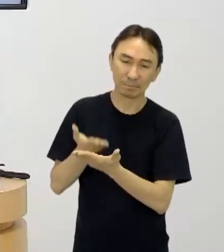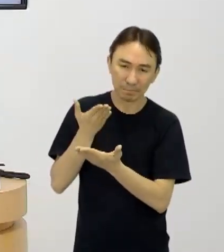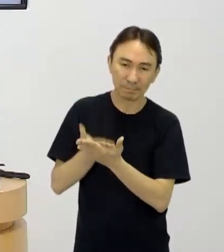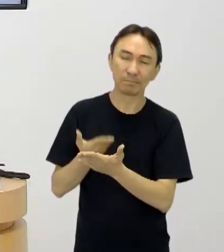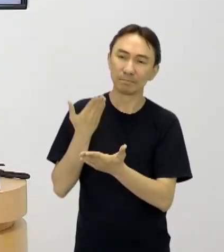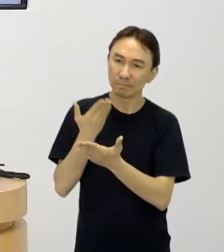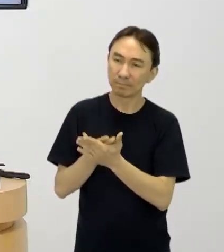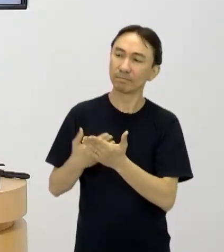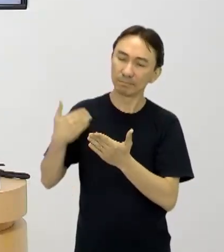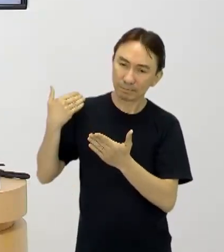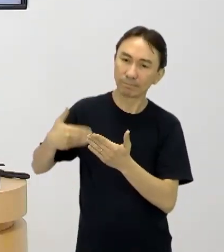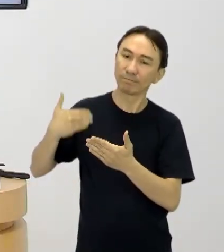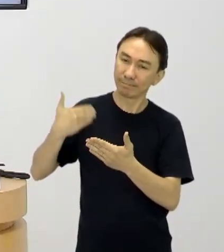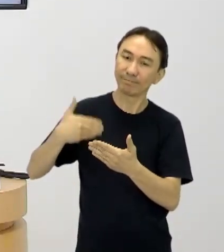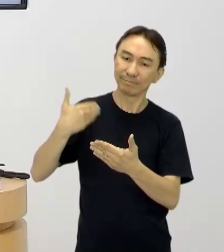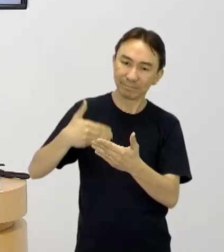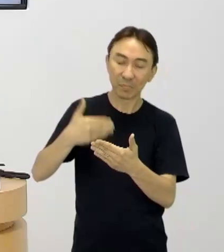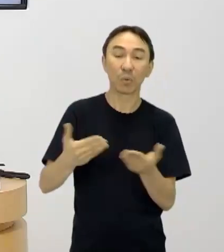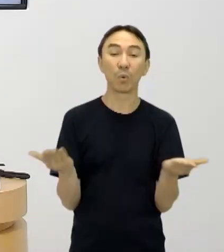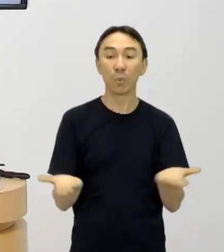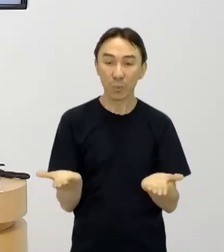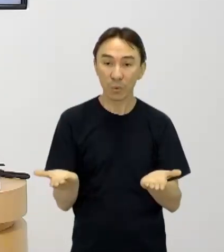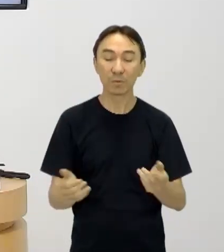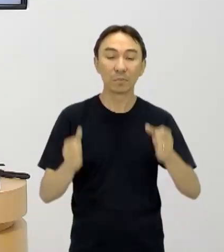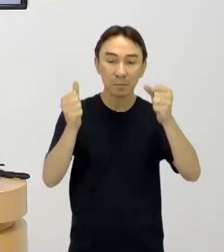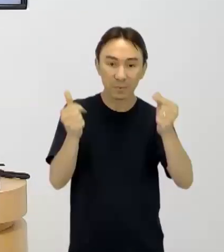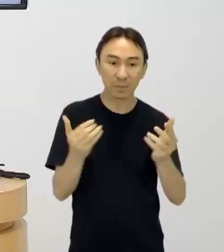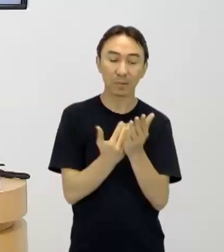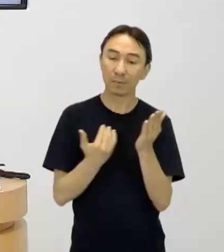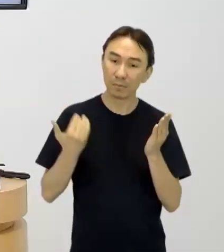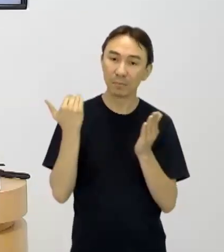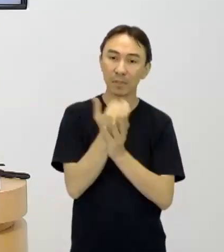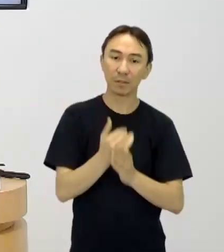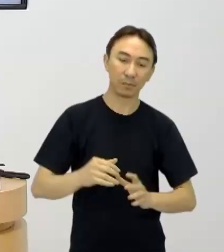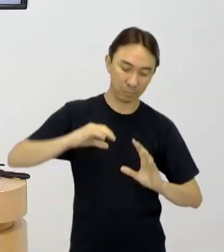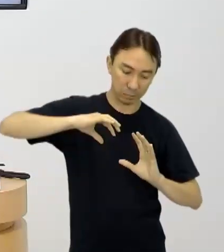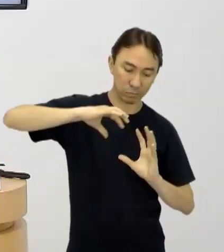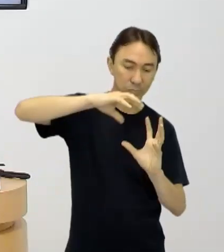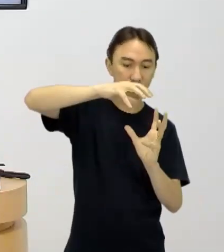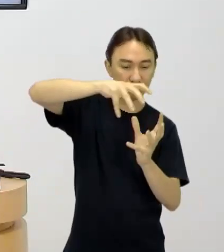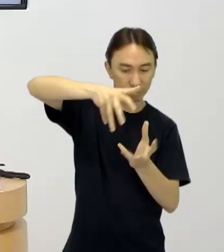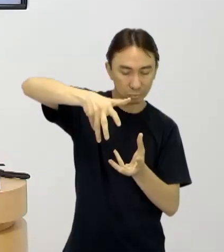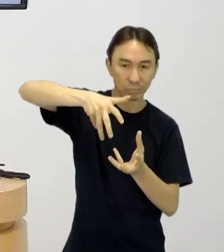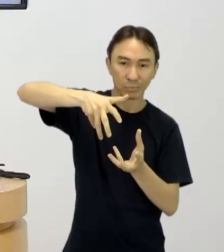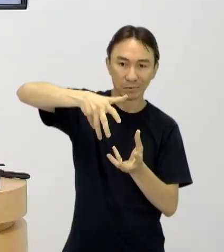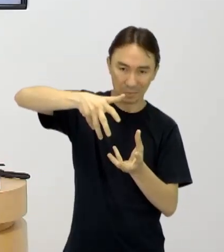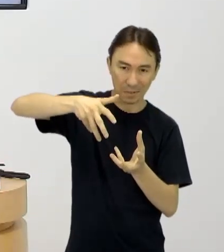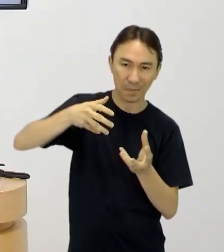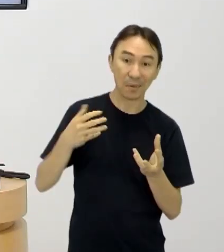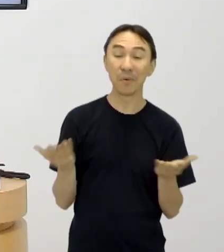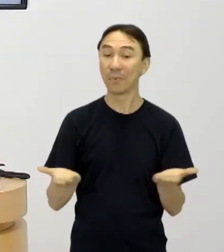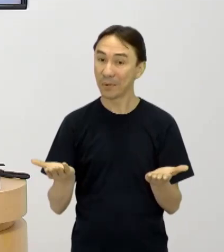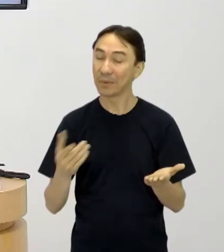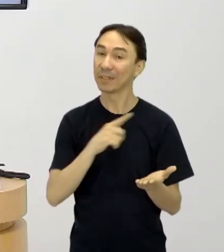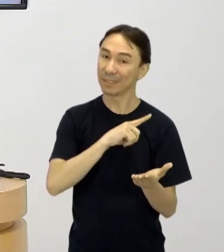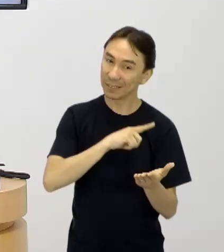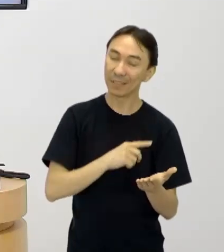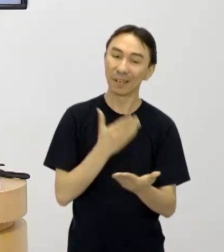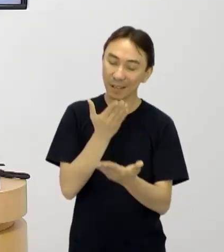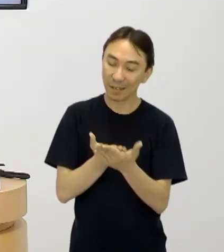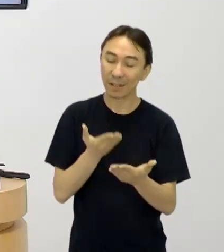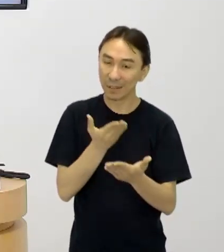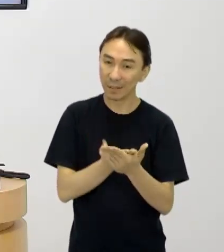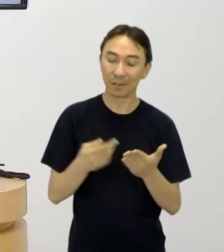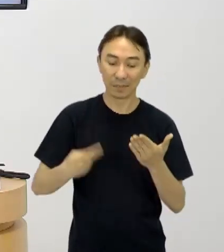falar um pouquinho mais sobre o nosso planeta. É isso aí, terrestres. Está começando mais uma aula aqui pelo Centro de Mídias de São Paulo. Daqui a pouco